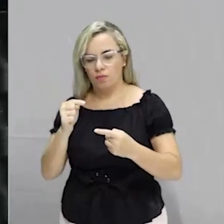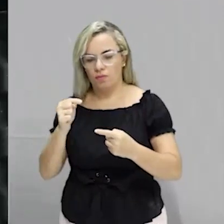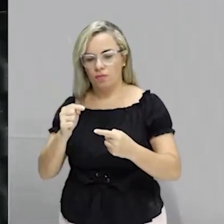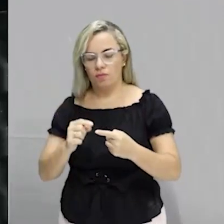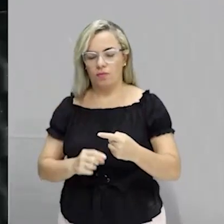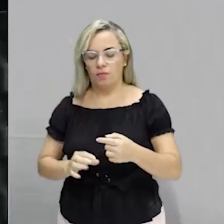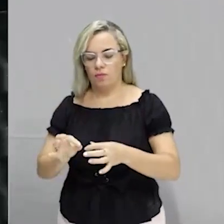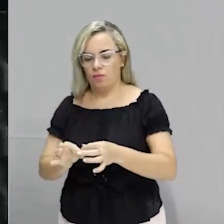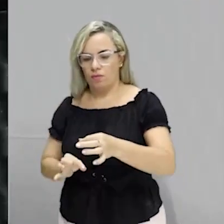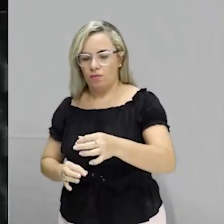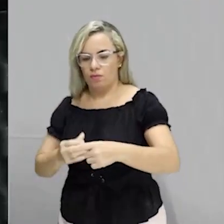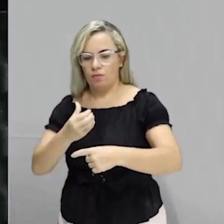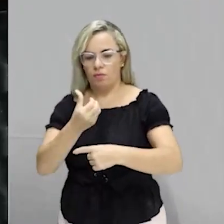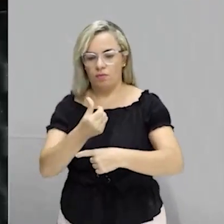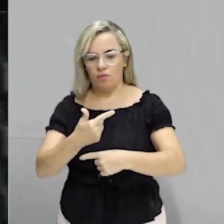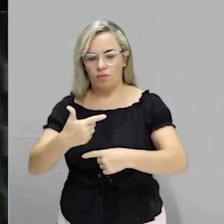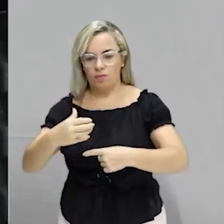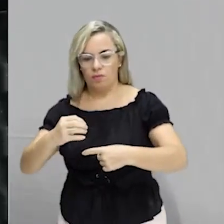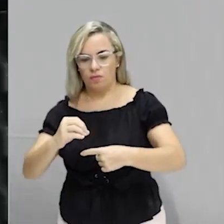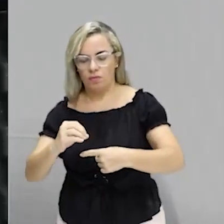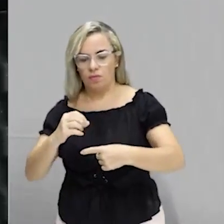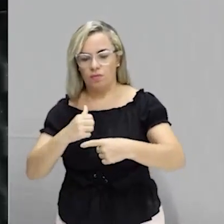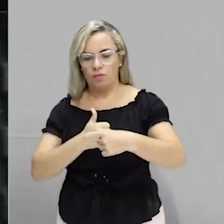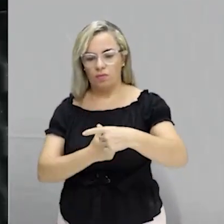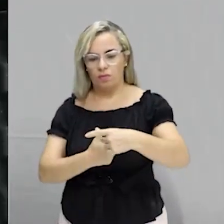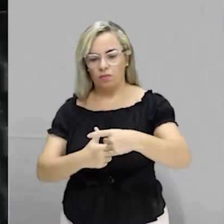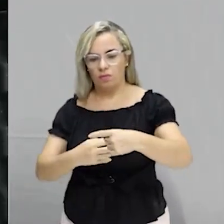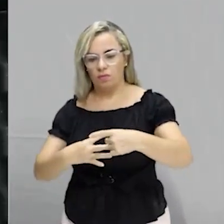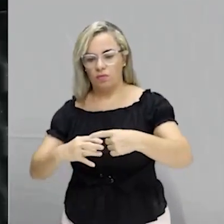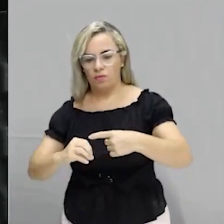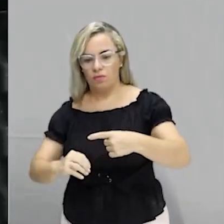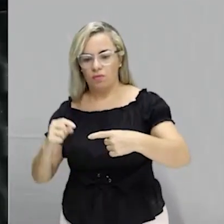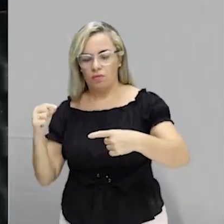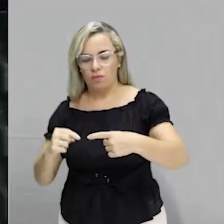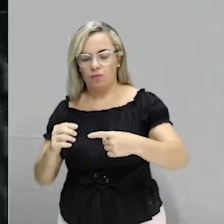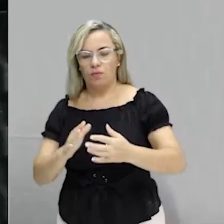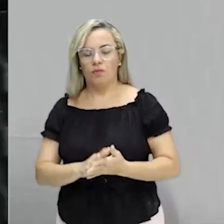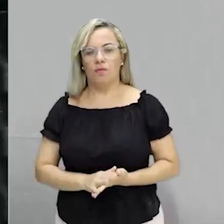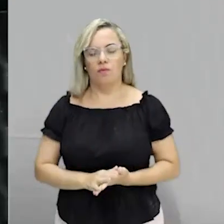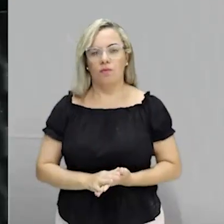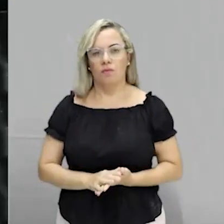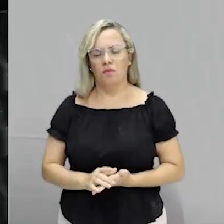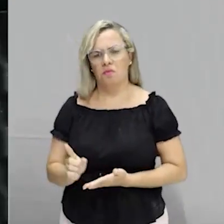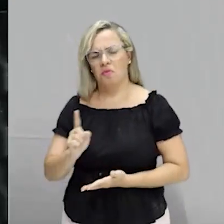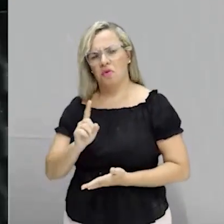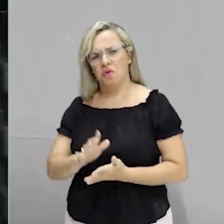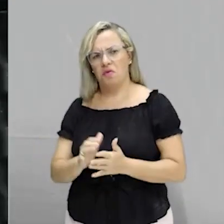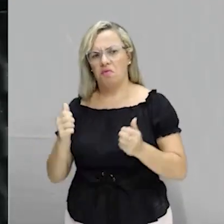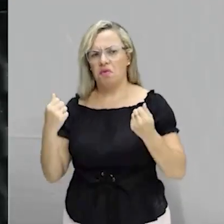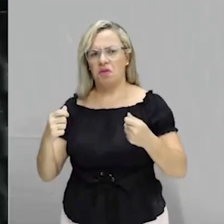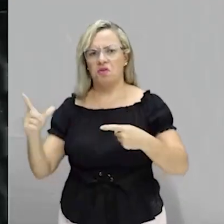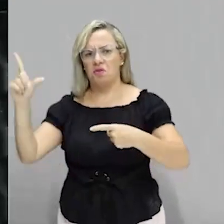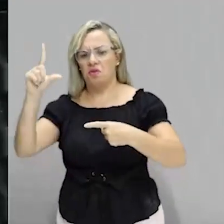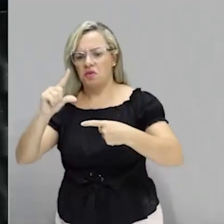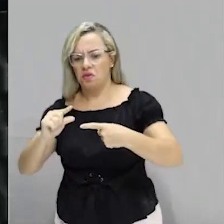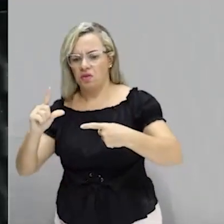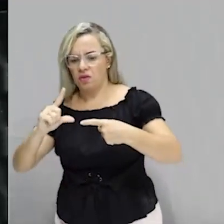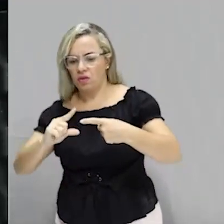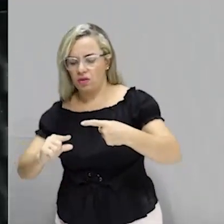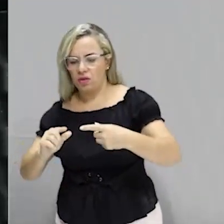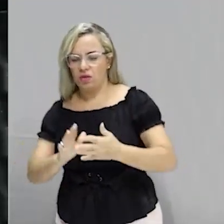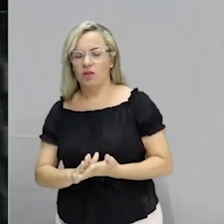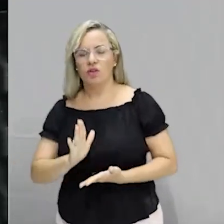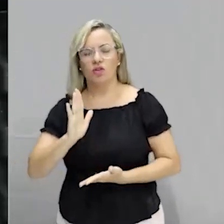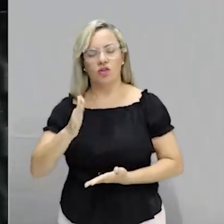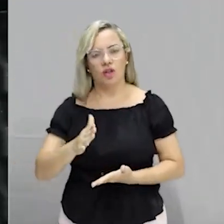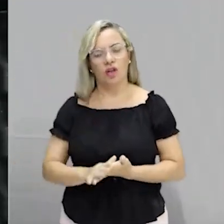comprimento, 620 sobre 1.240. Gente, aqui eu nem preciso reduzir. Sabe por quê? Lá nas opções eu